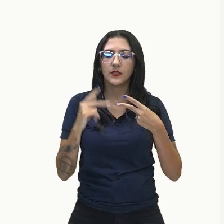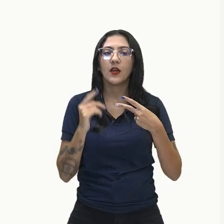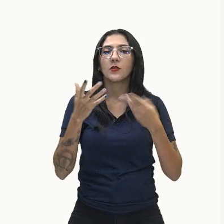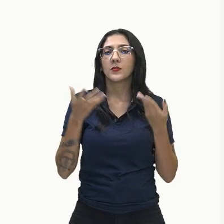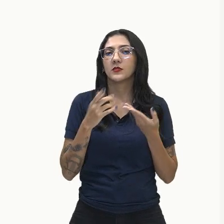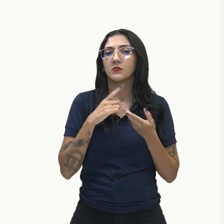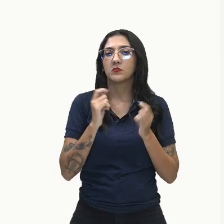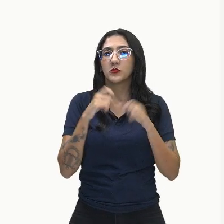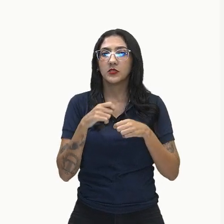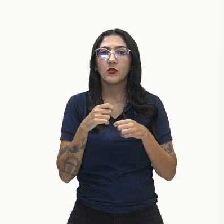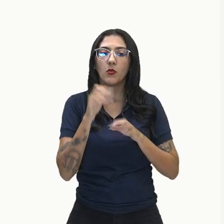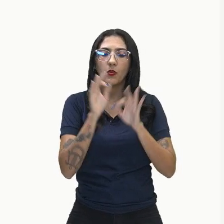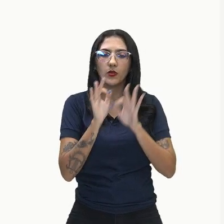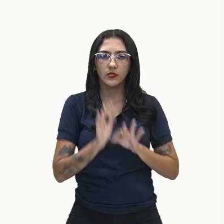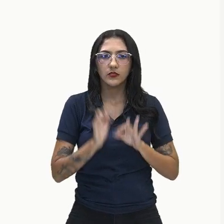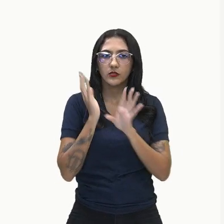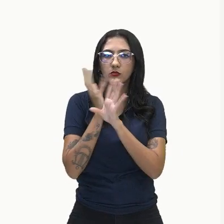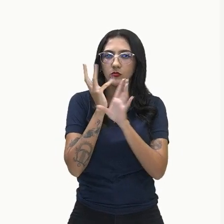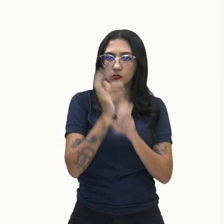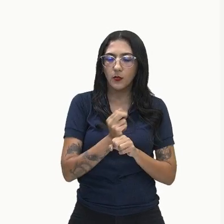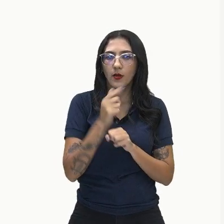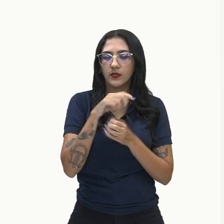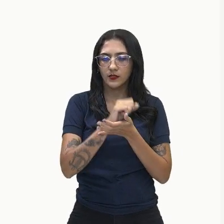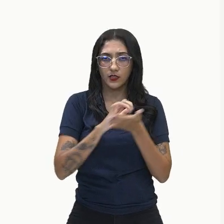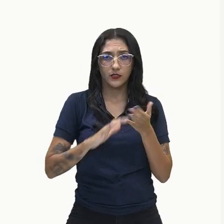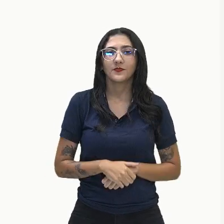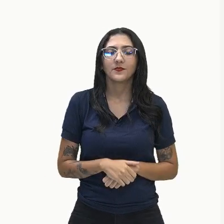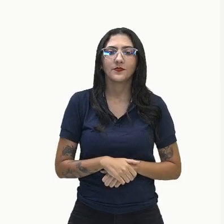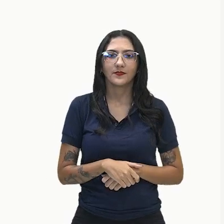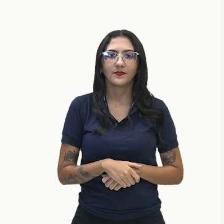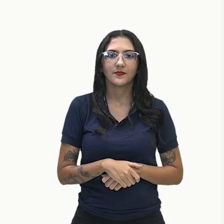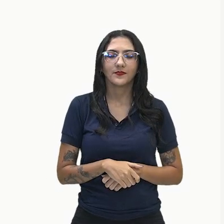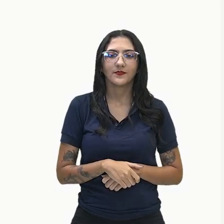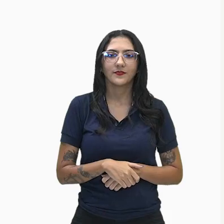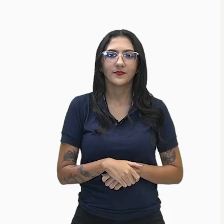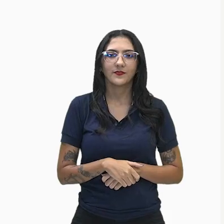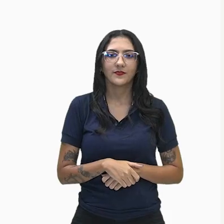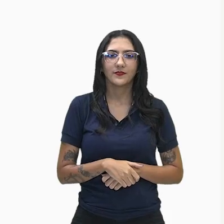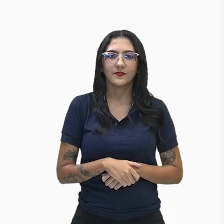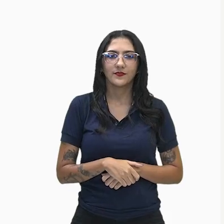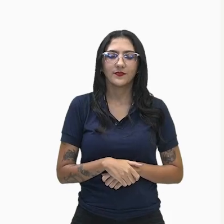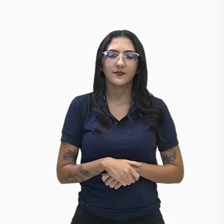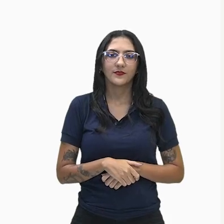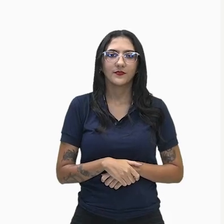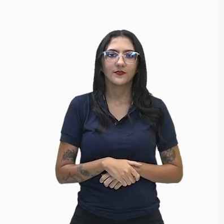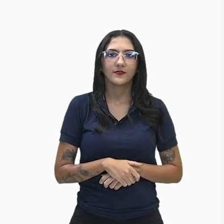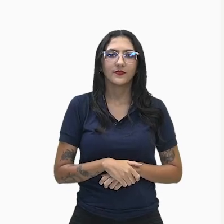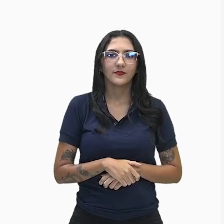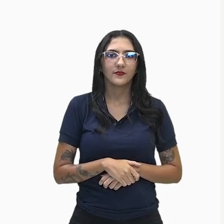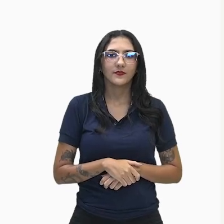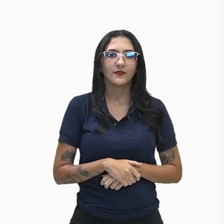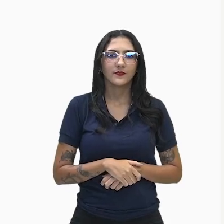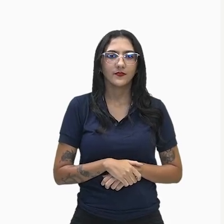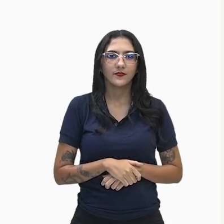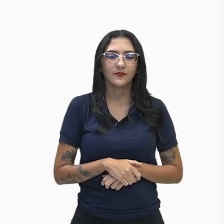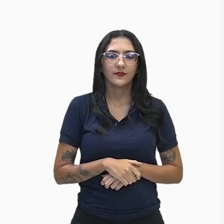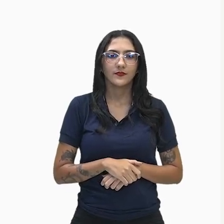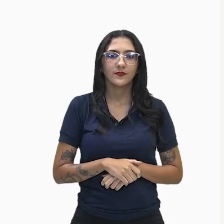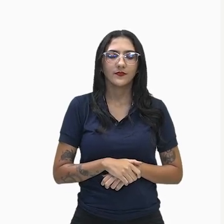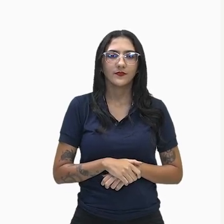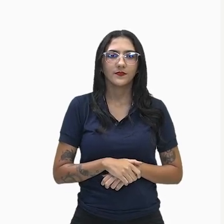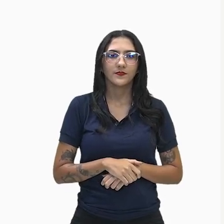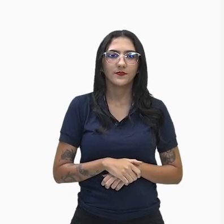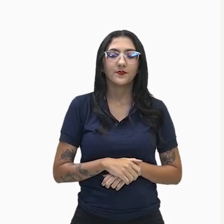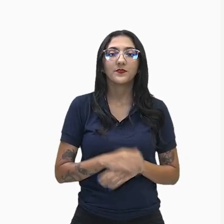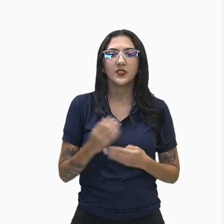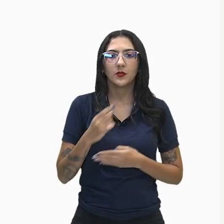então, resolvermos aí essa questão, tudo bem? Vem aqui que o professor tem uma outra cartela aqui que a gente vai fazer